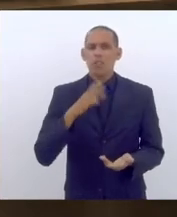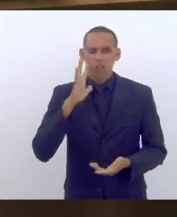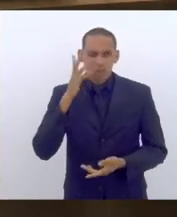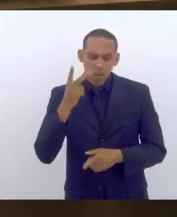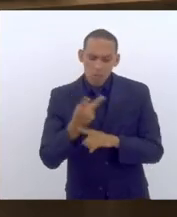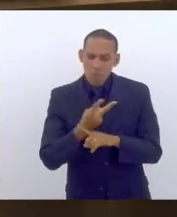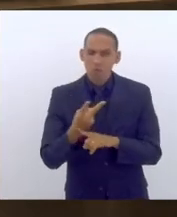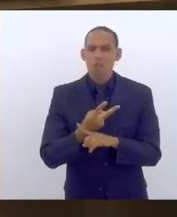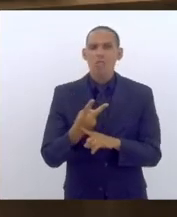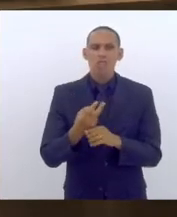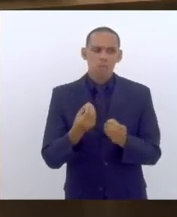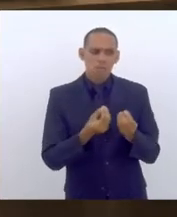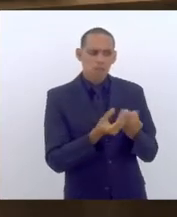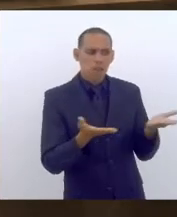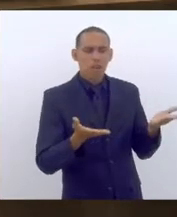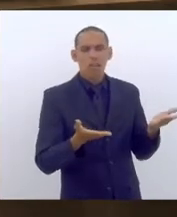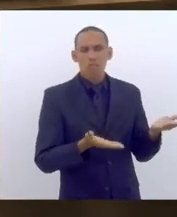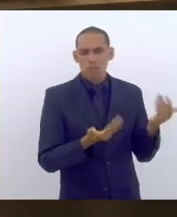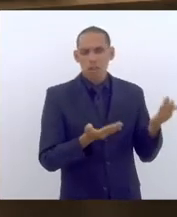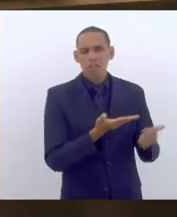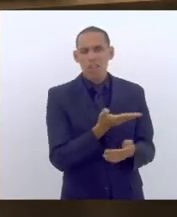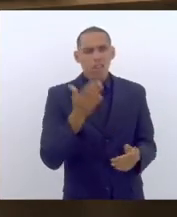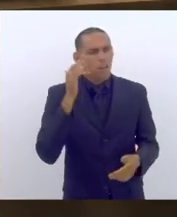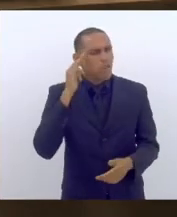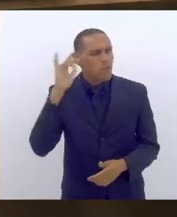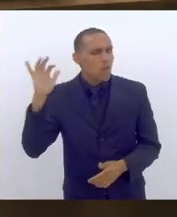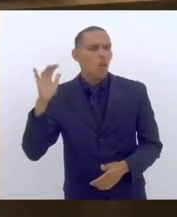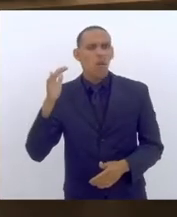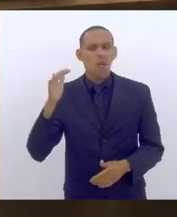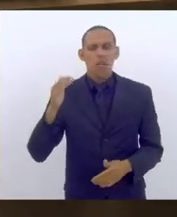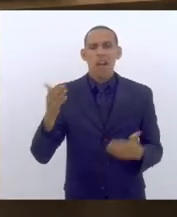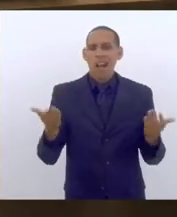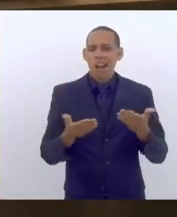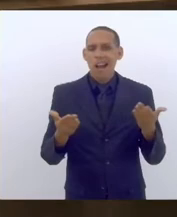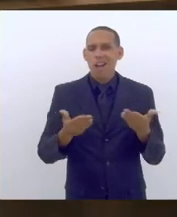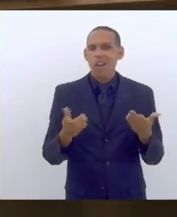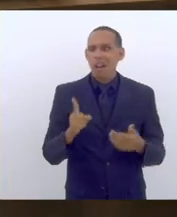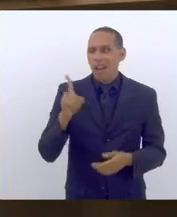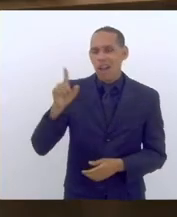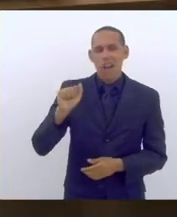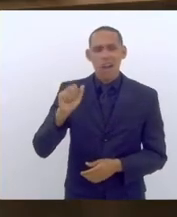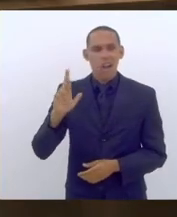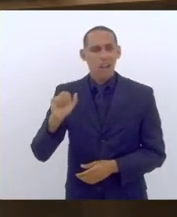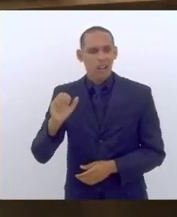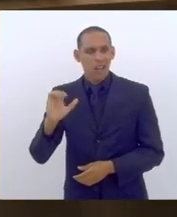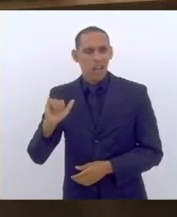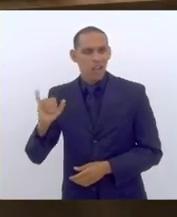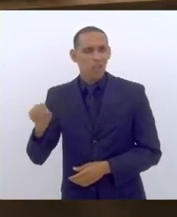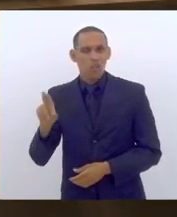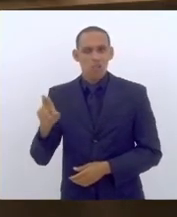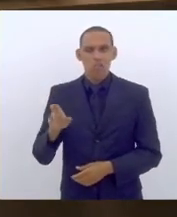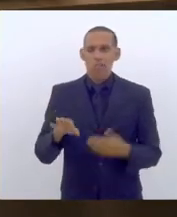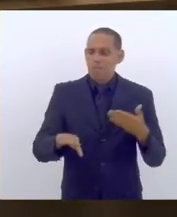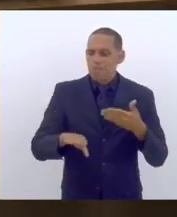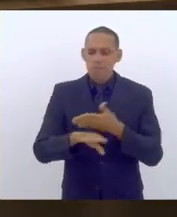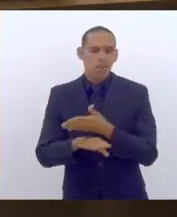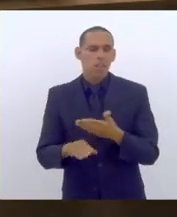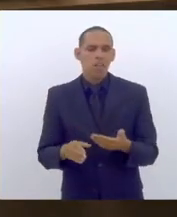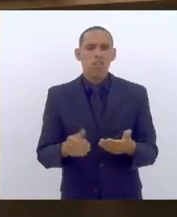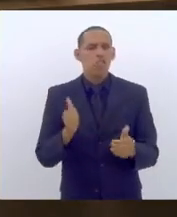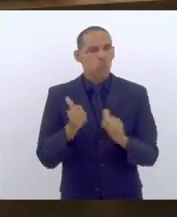para a situação desses jovens estão com seus sonhos nesse momento lá em Aracaju para participar dos jogos da Juventude